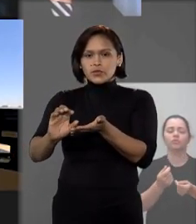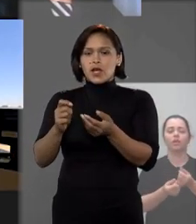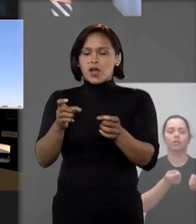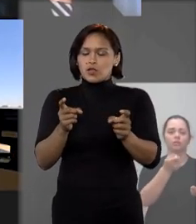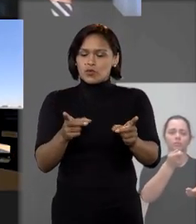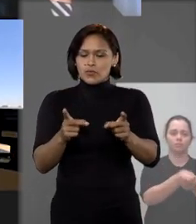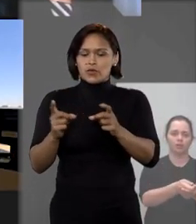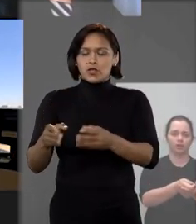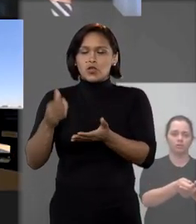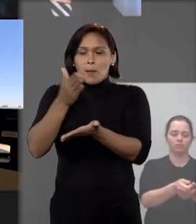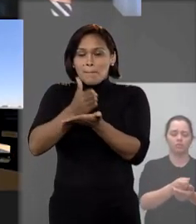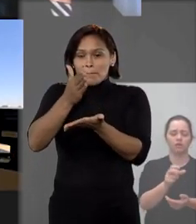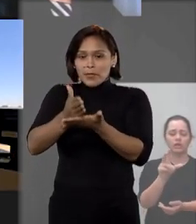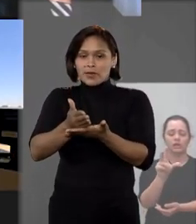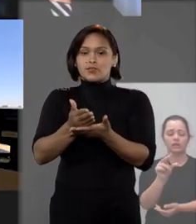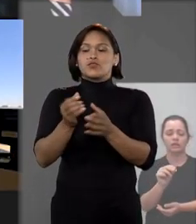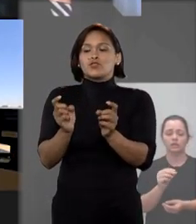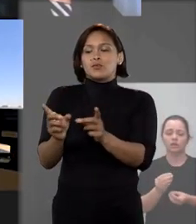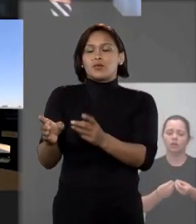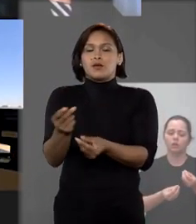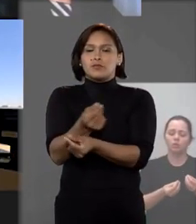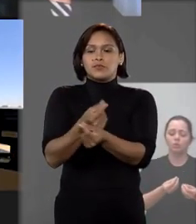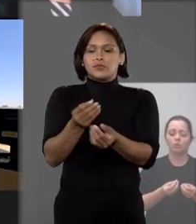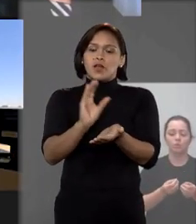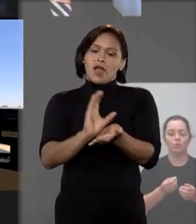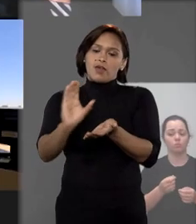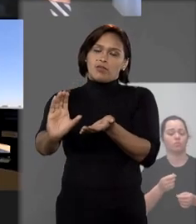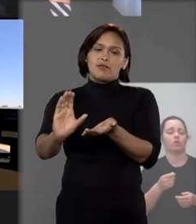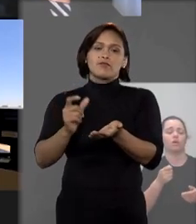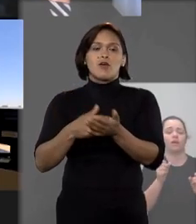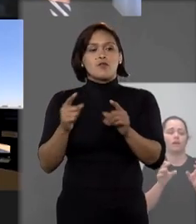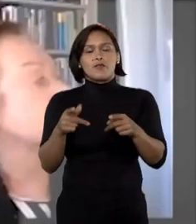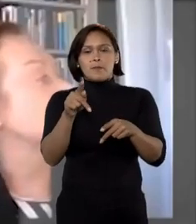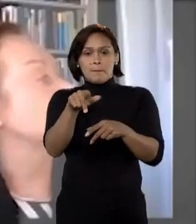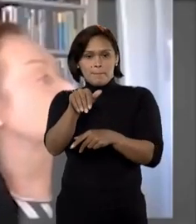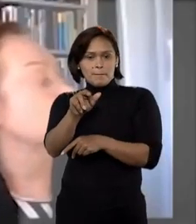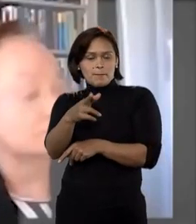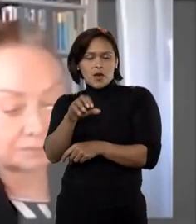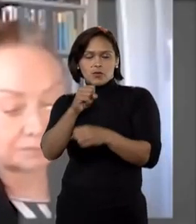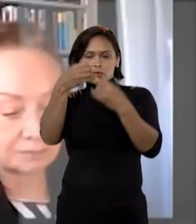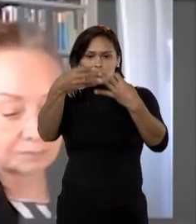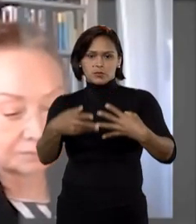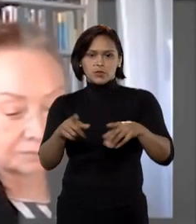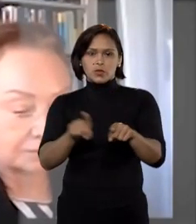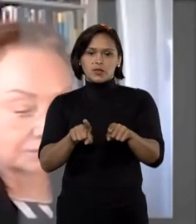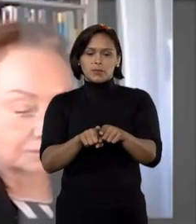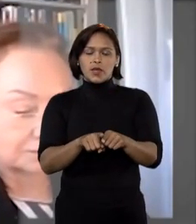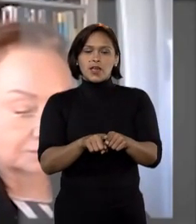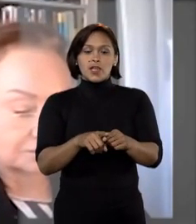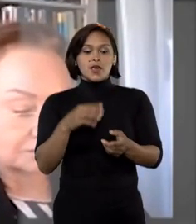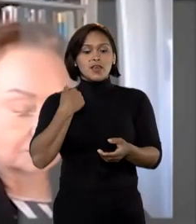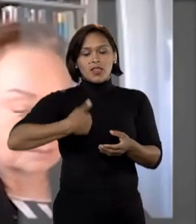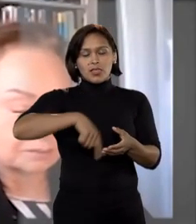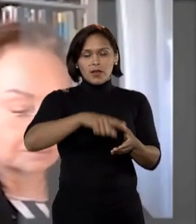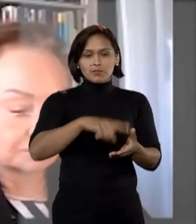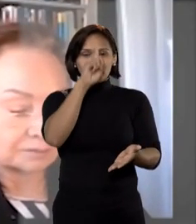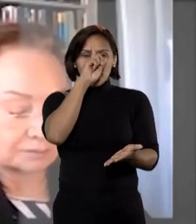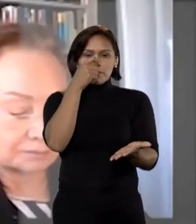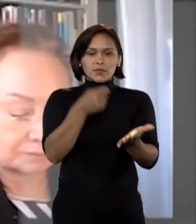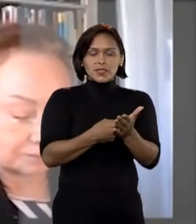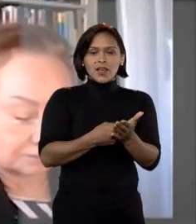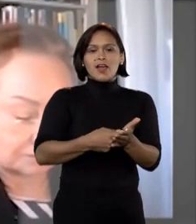a retenção de parte do pagamento, devolve-se o restante ao adquirente. Paulo de Tarso Sanseverino explicou que, nesse caso, é